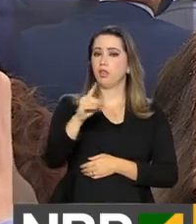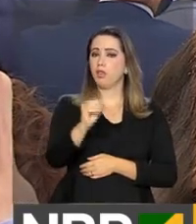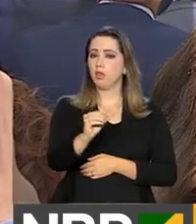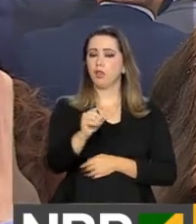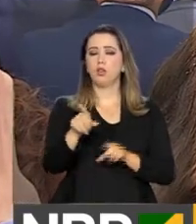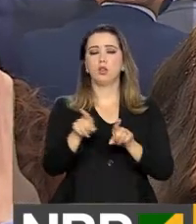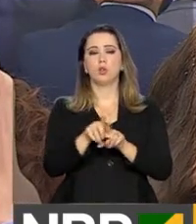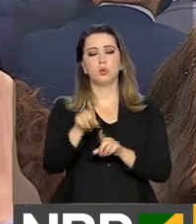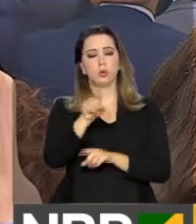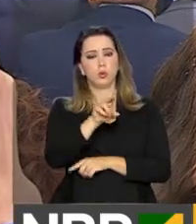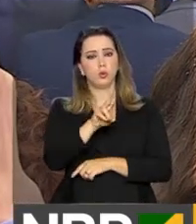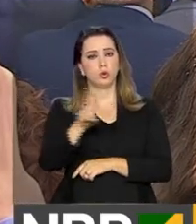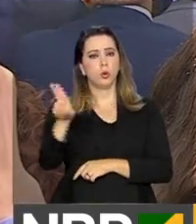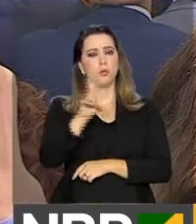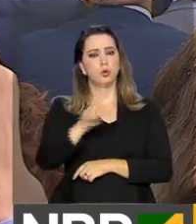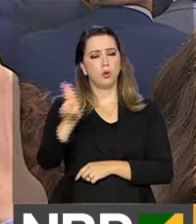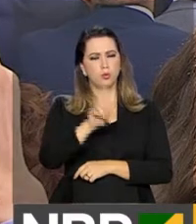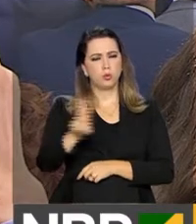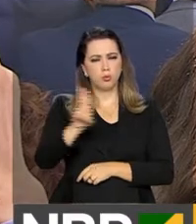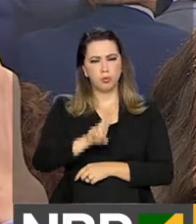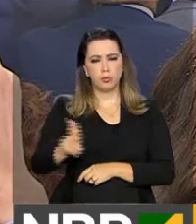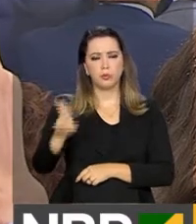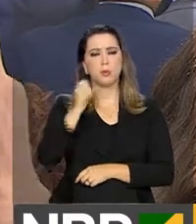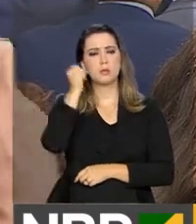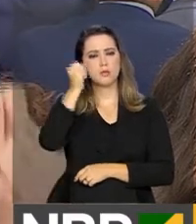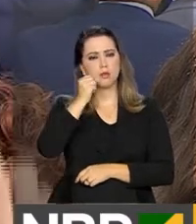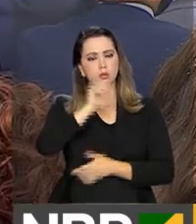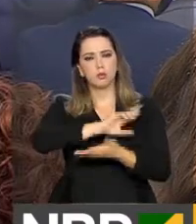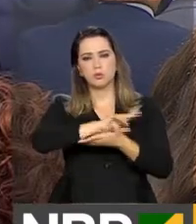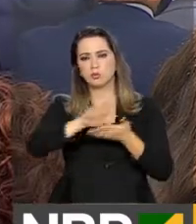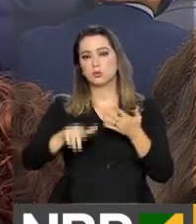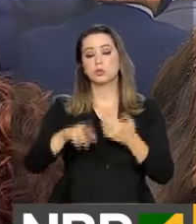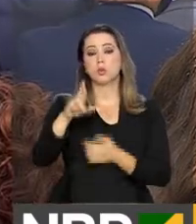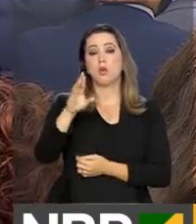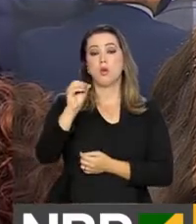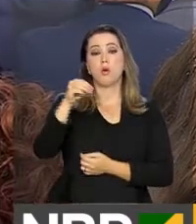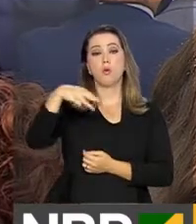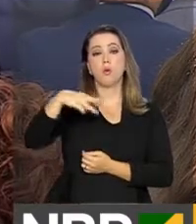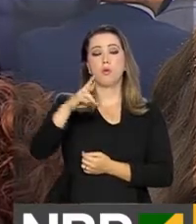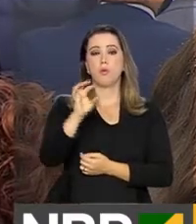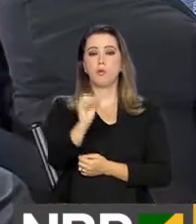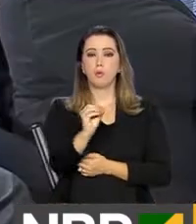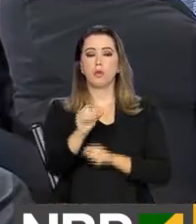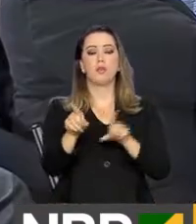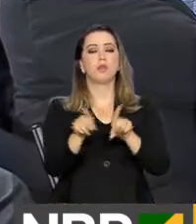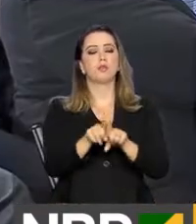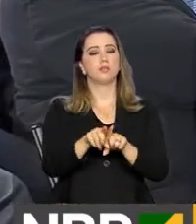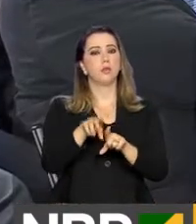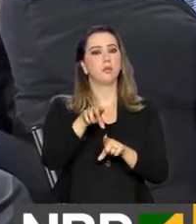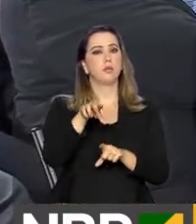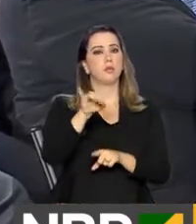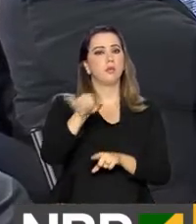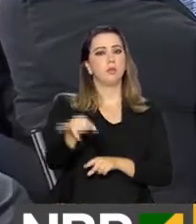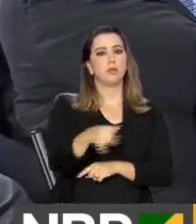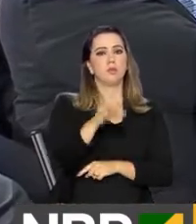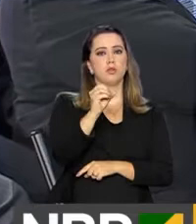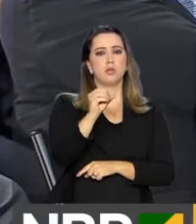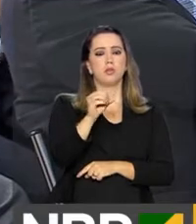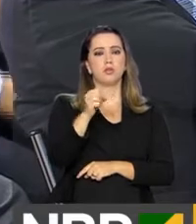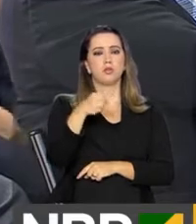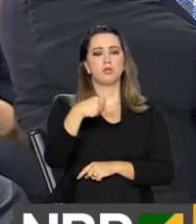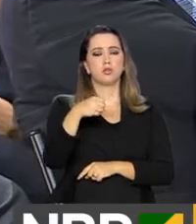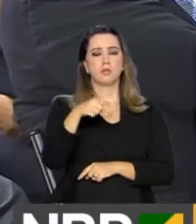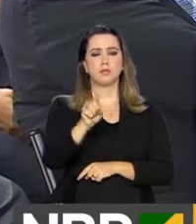mendonça os senadores romero jucá josé serra que é o autor motor da lei que nos